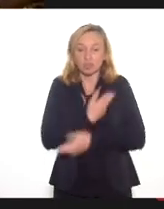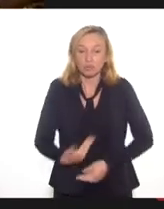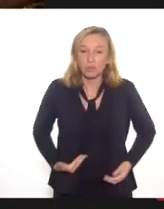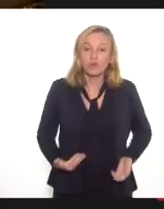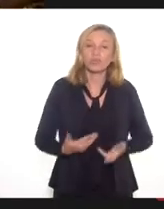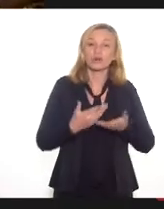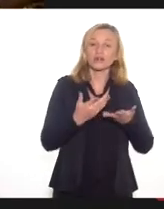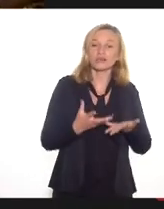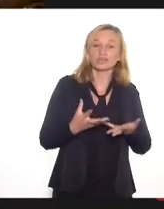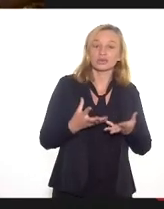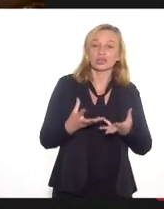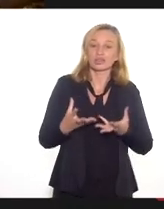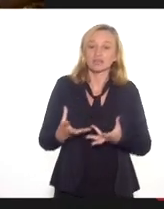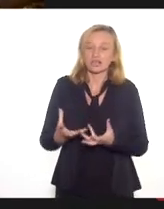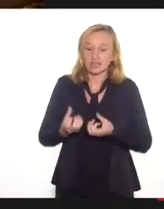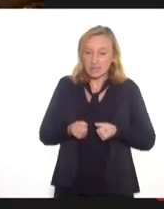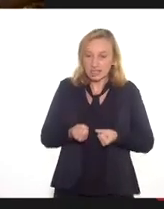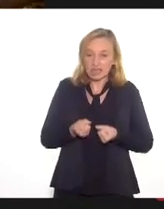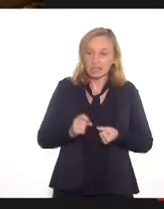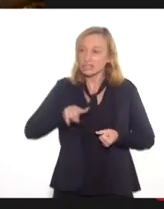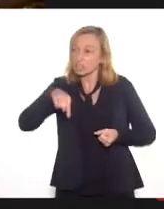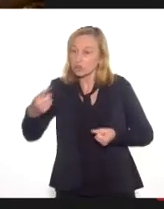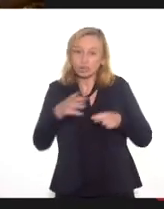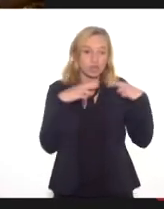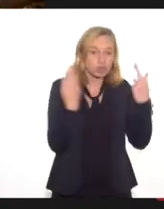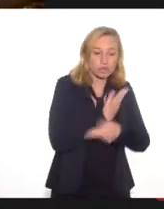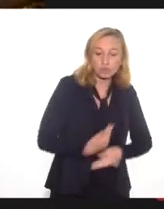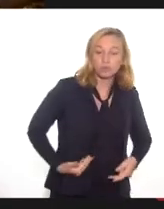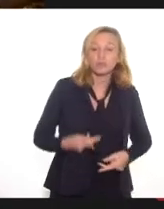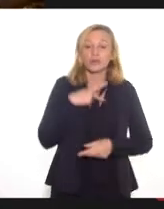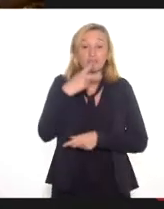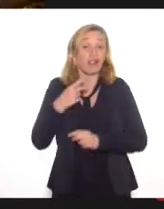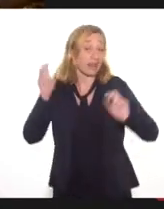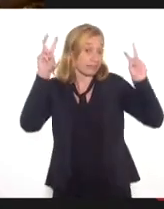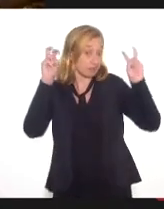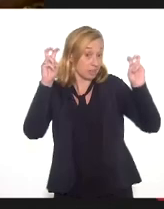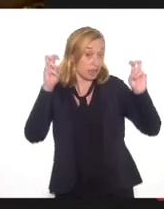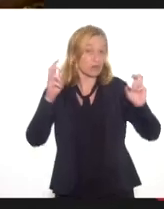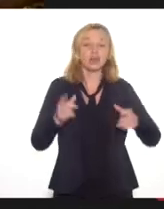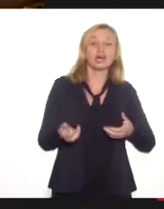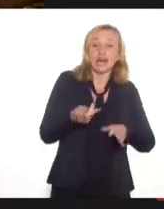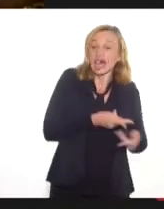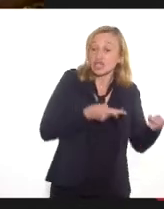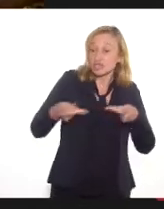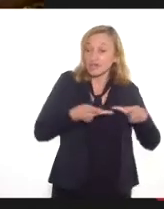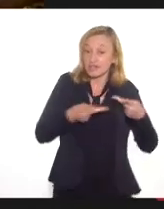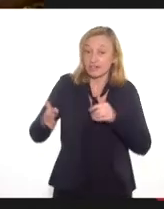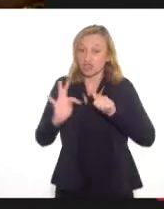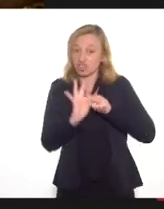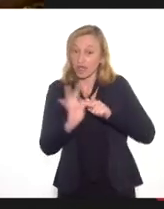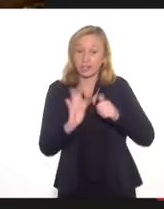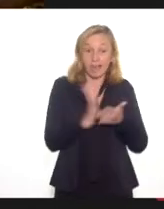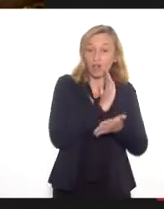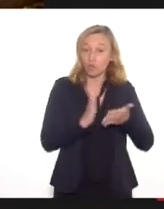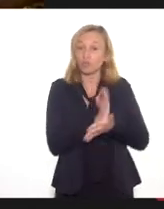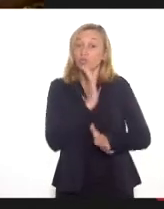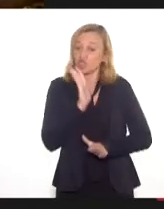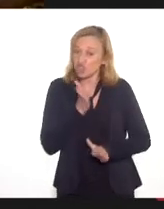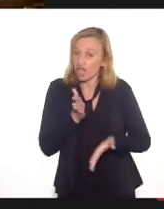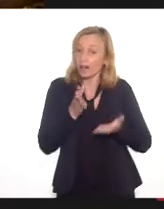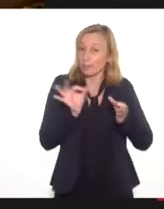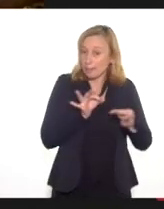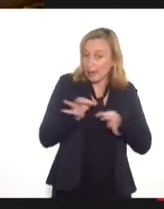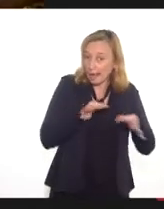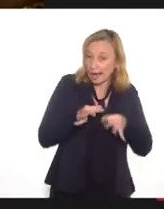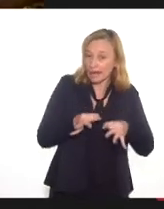levado em consideração para as nossas próximas audiências públicas temáticas as visitas técnicas temos algumas já confirmadas